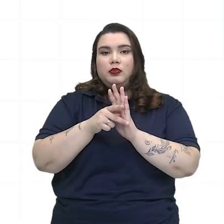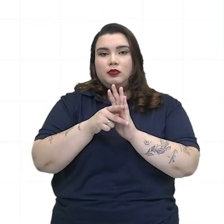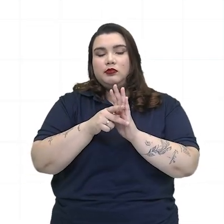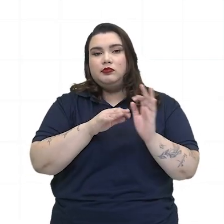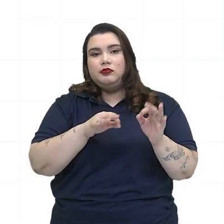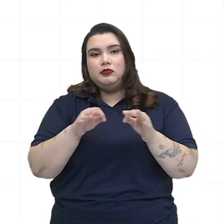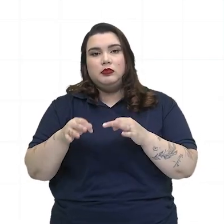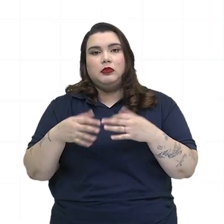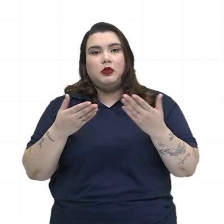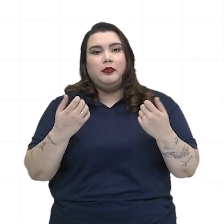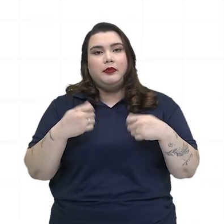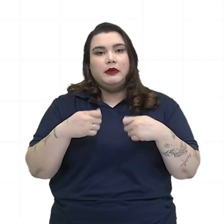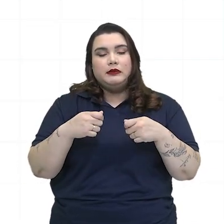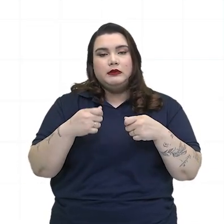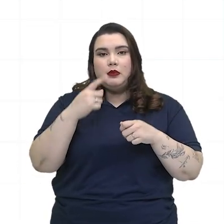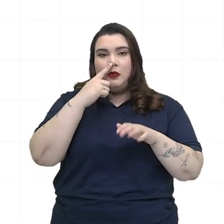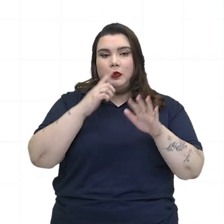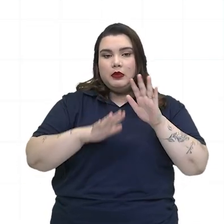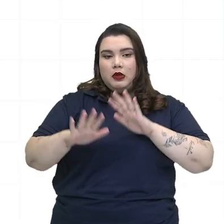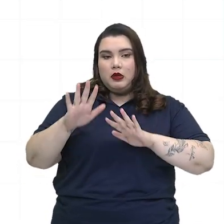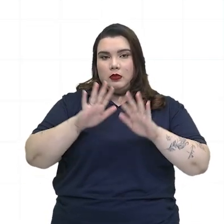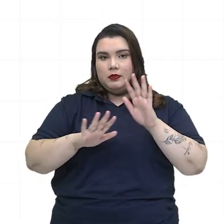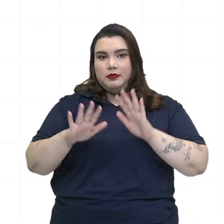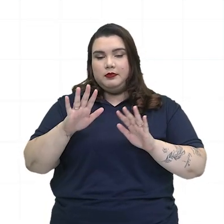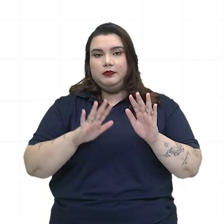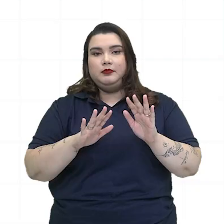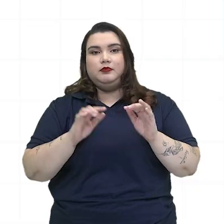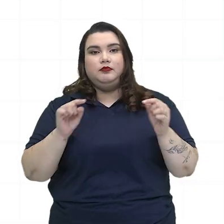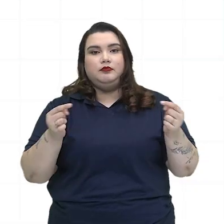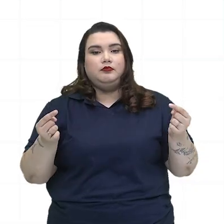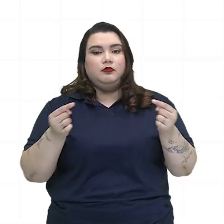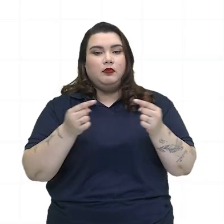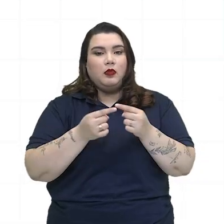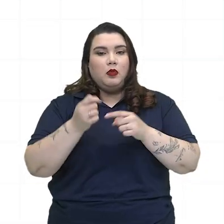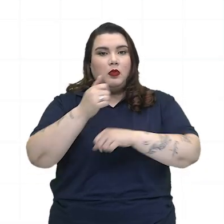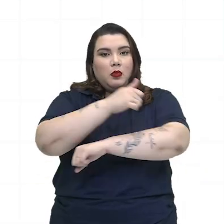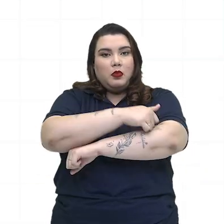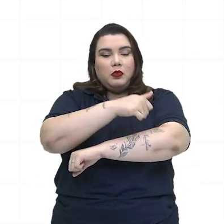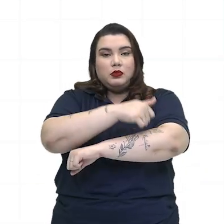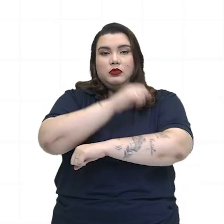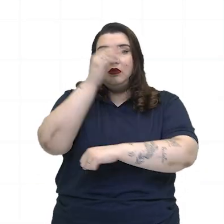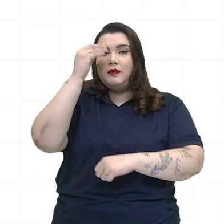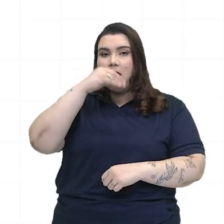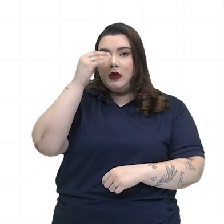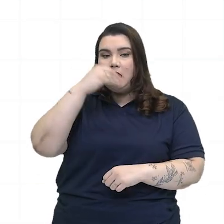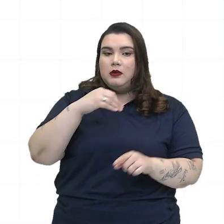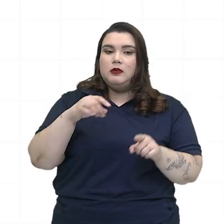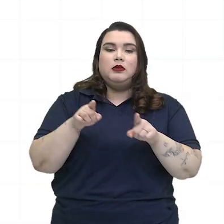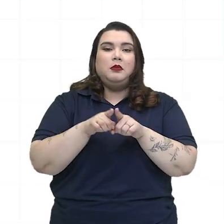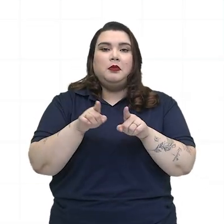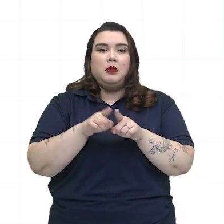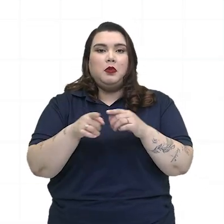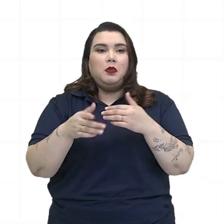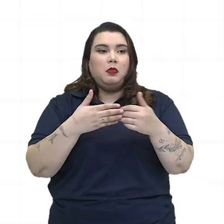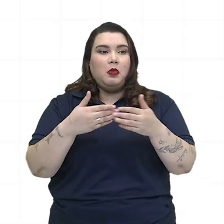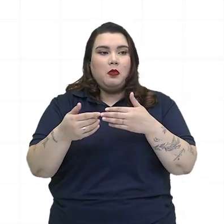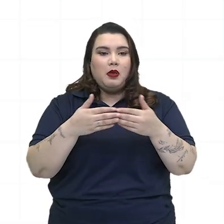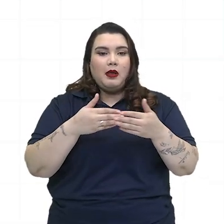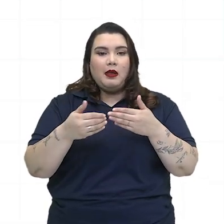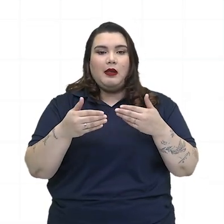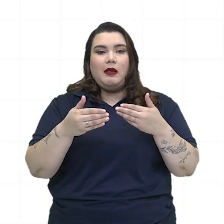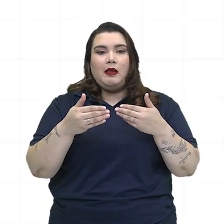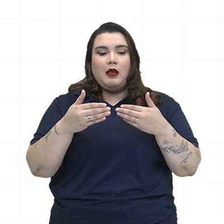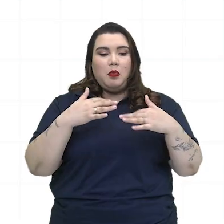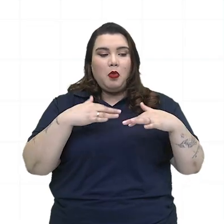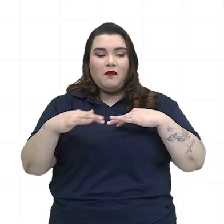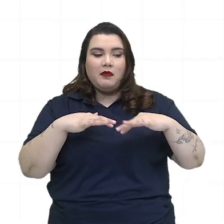aí, estão faltando. Então, essa condição aí enfraquece o osso e faz com que qualquer impacto